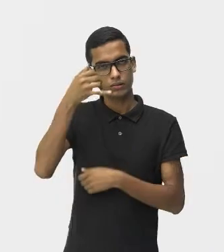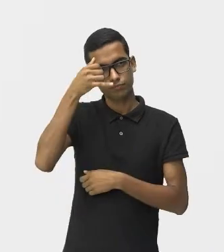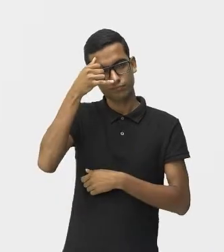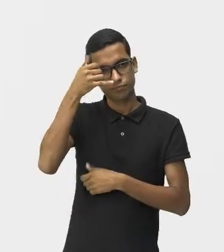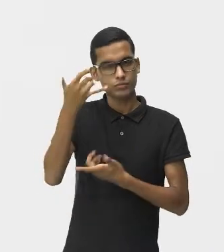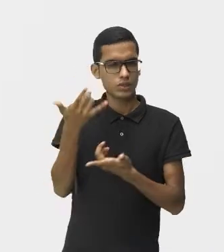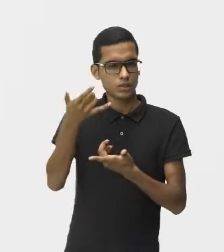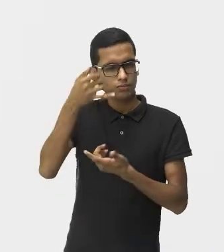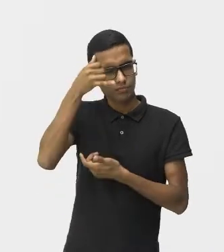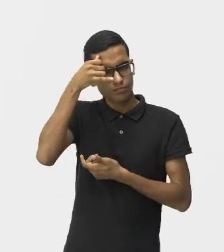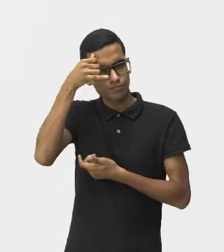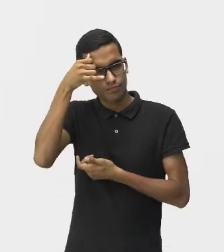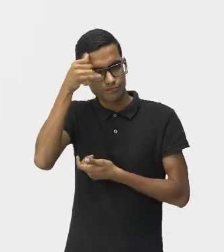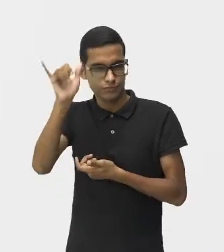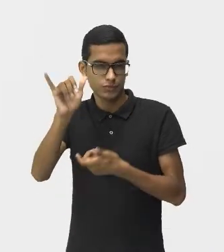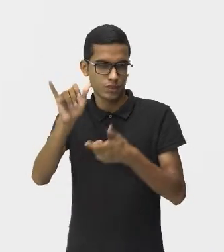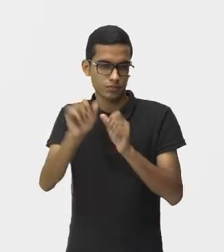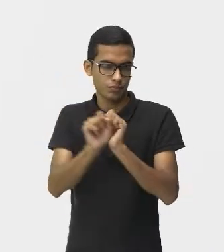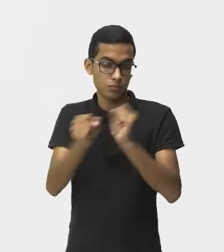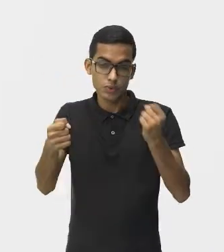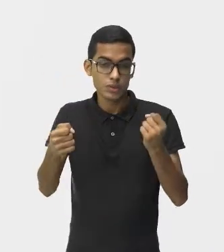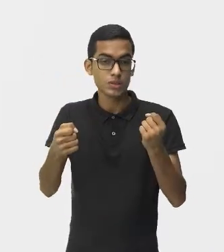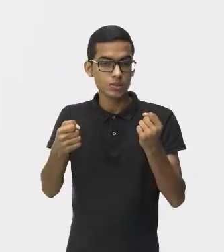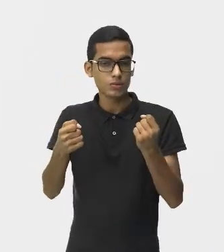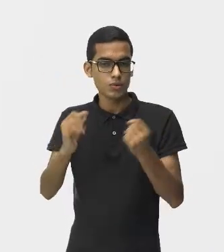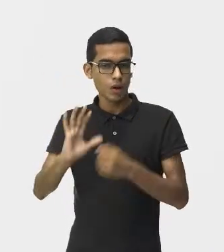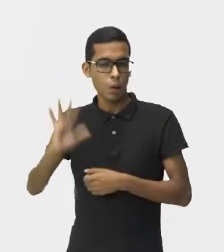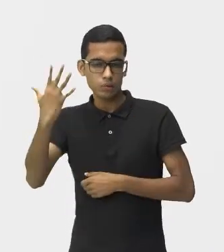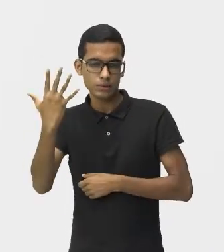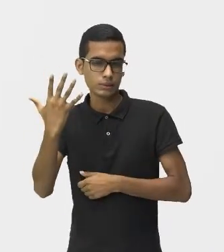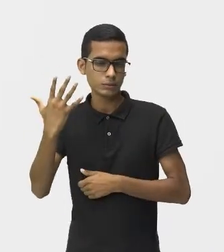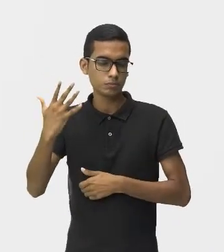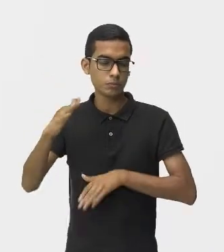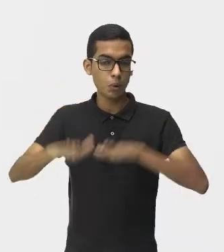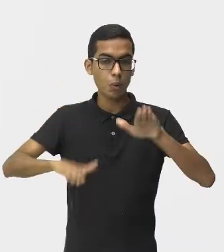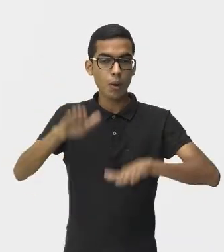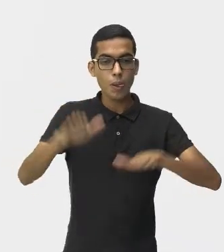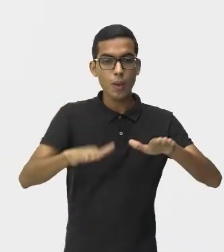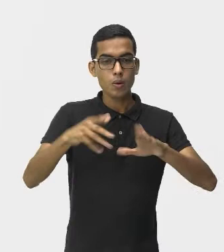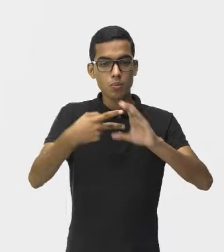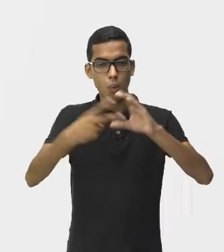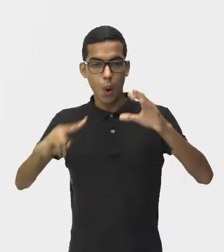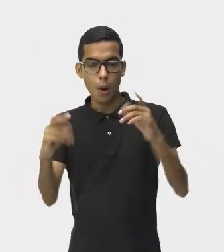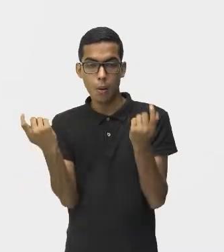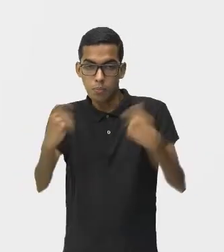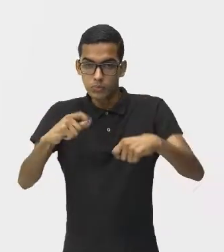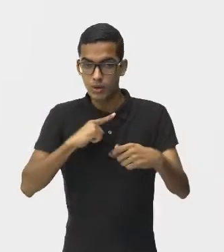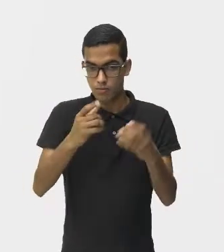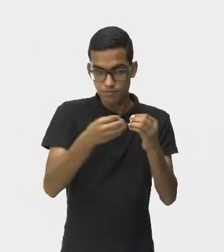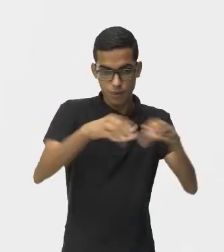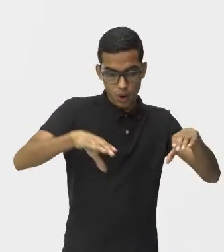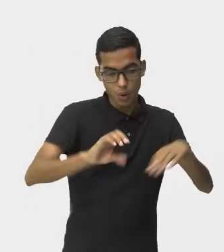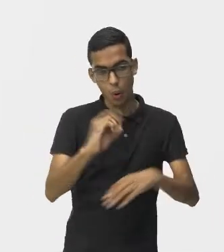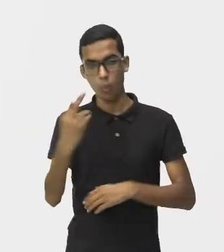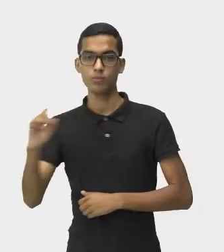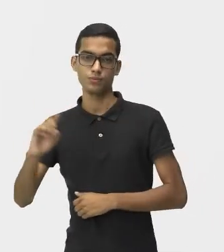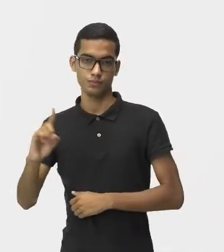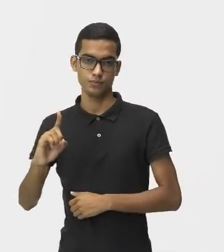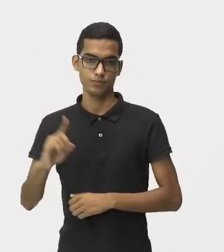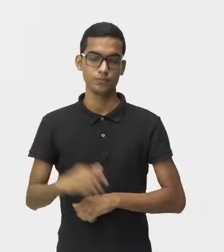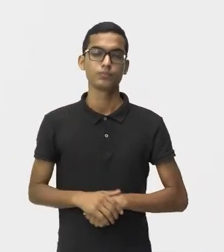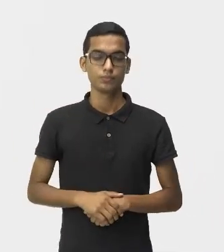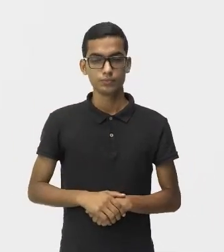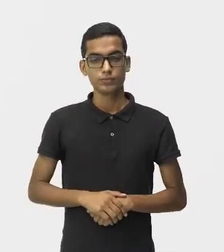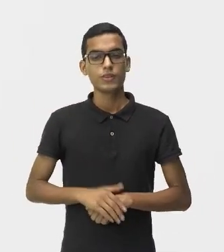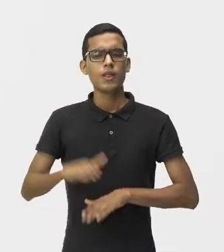acidentais nos cromossomos que podem causar prejuízos ou não, tá? Vai depender